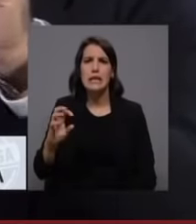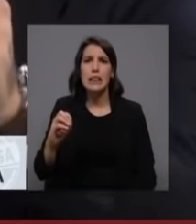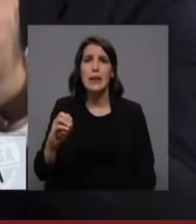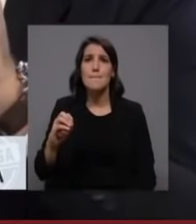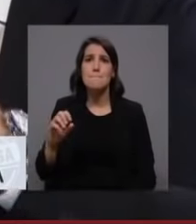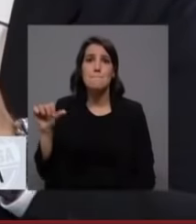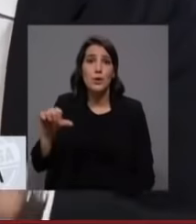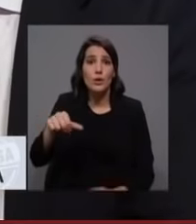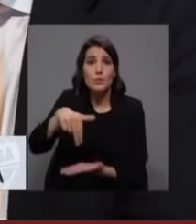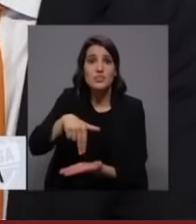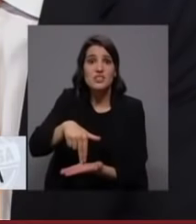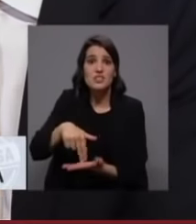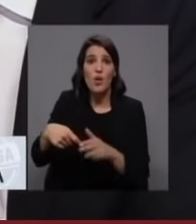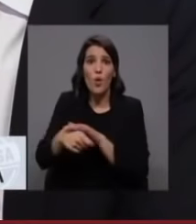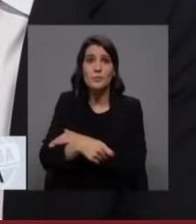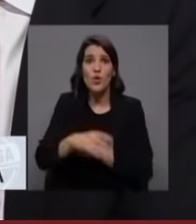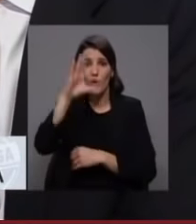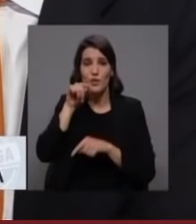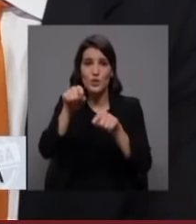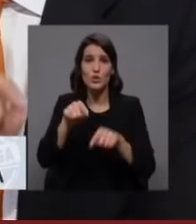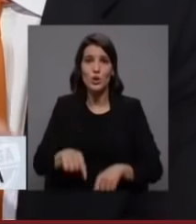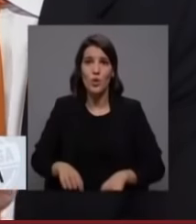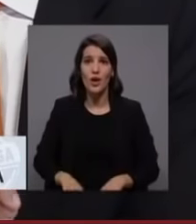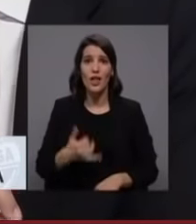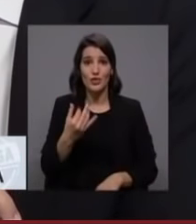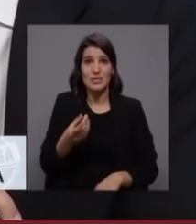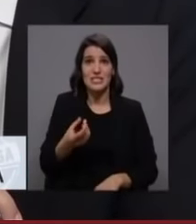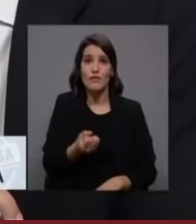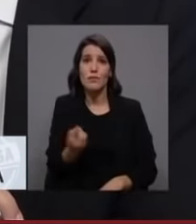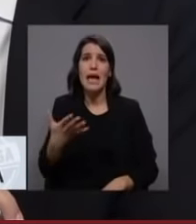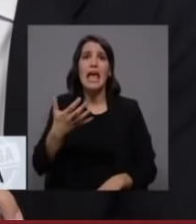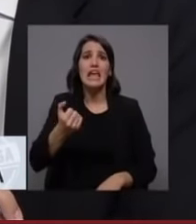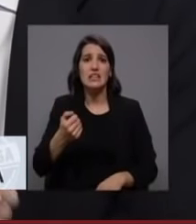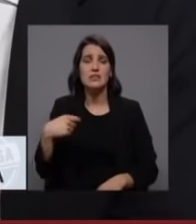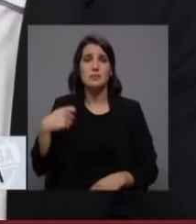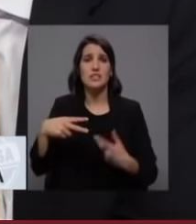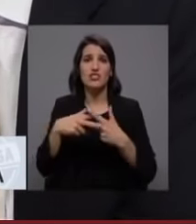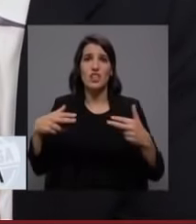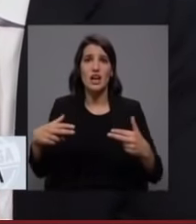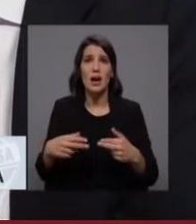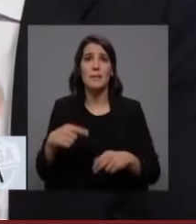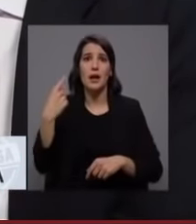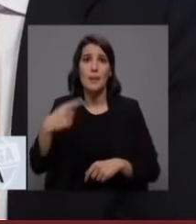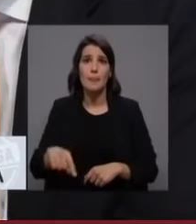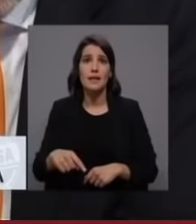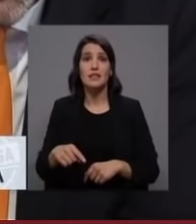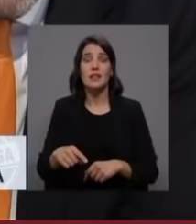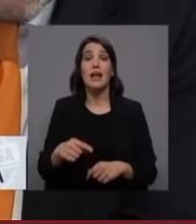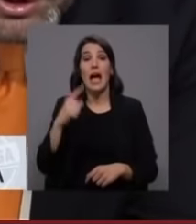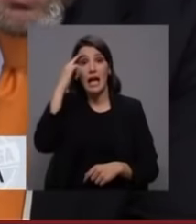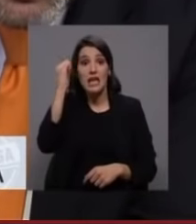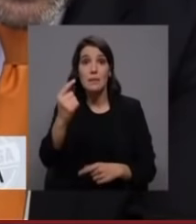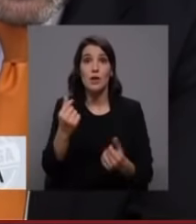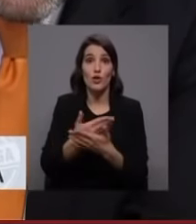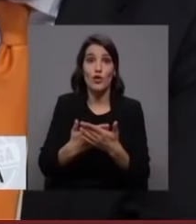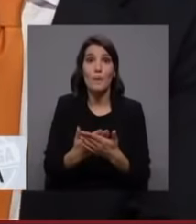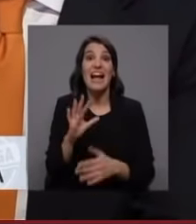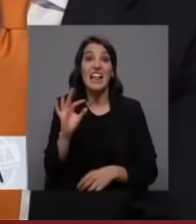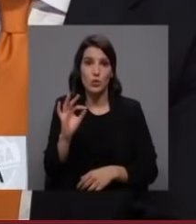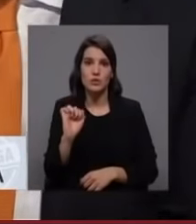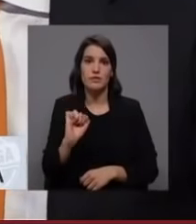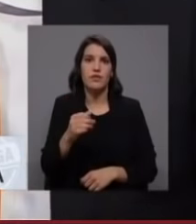corrupção sobre o seu governo em 2019 havia 15 autarcas arguidos por crimes económicos 14 era não deixa de ser verdade e isso tem